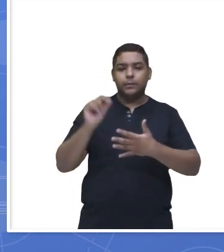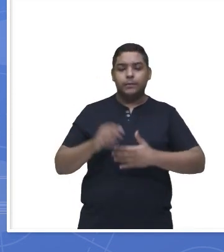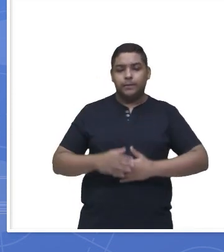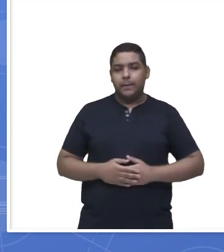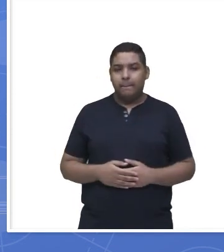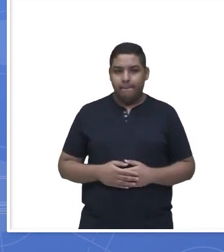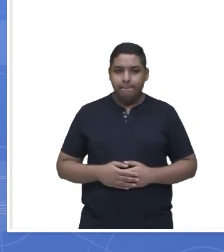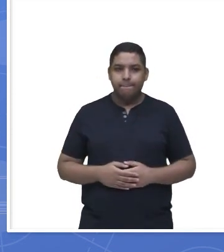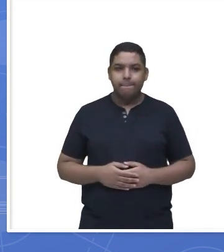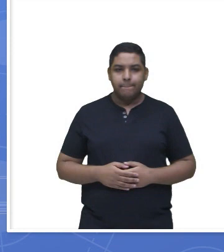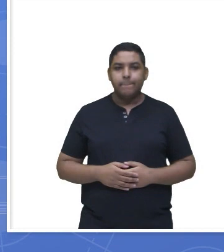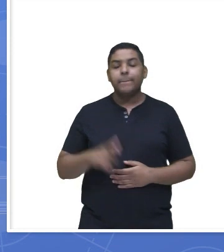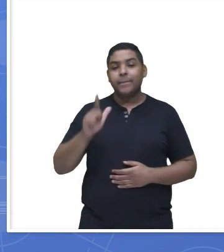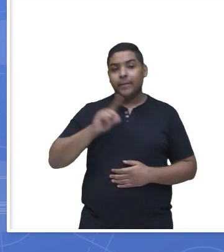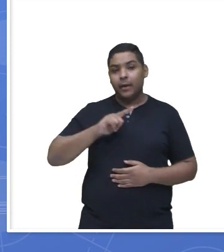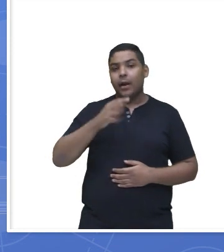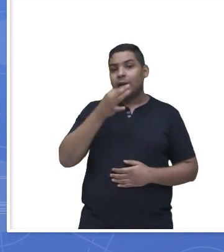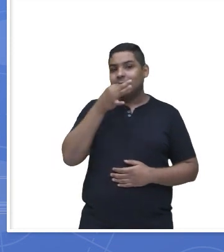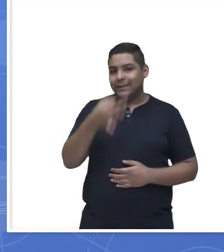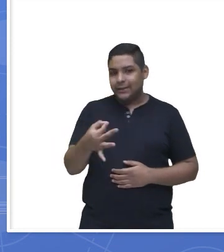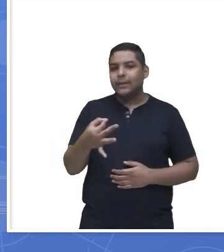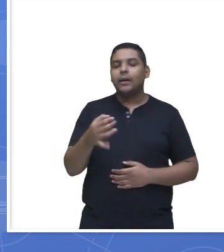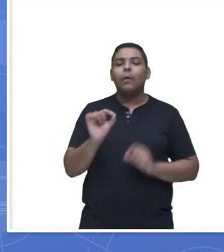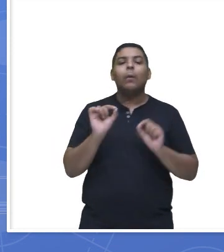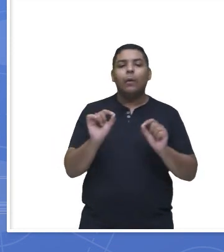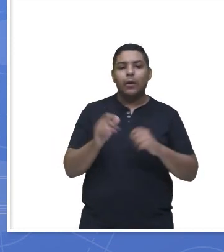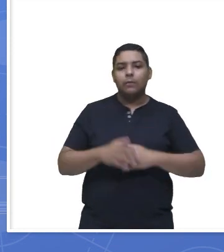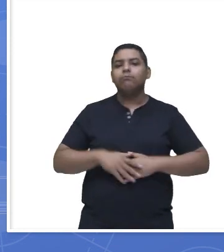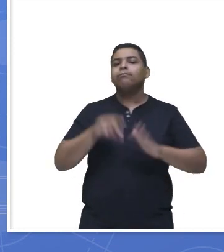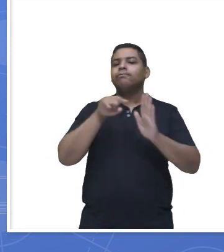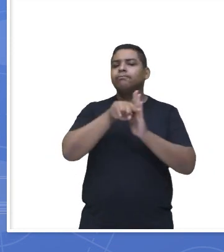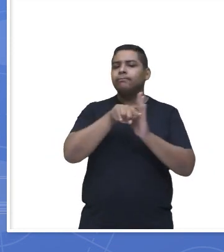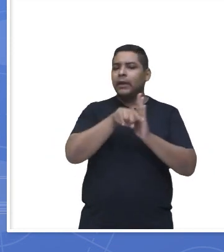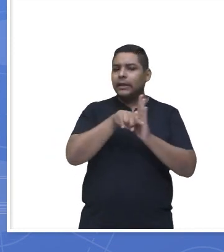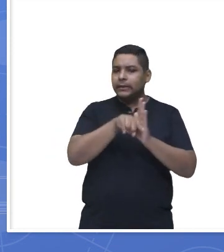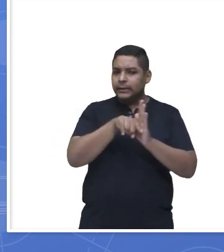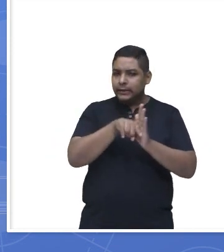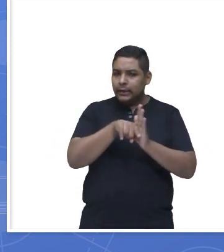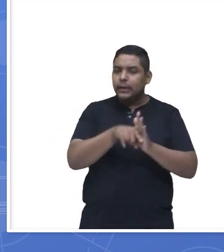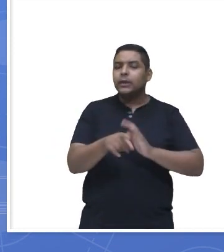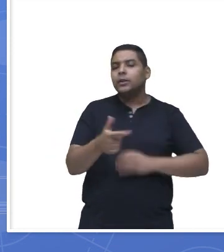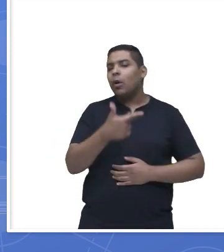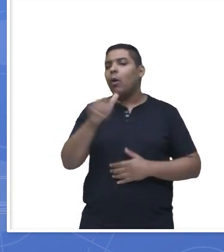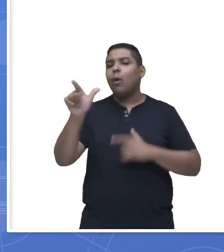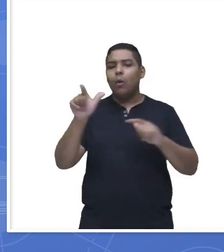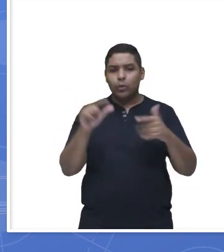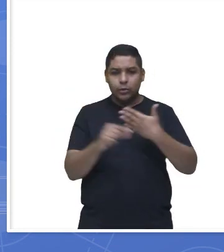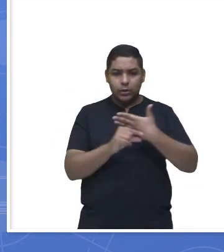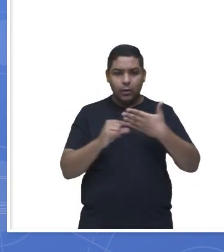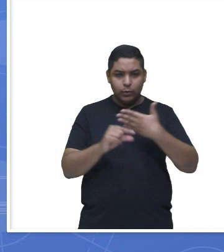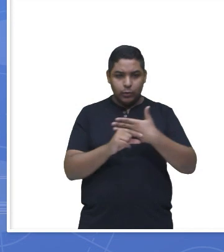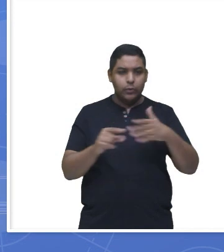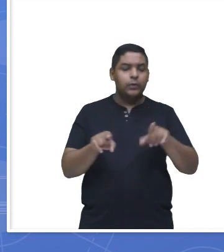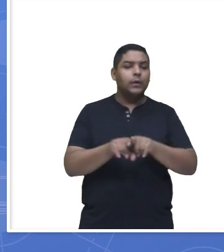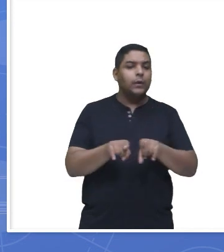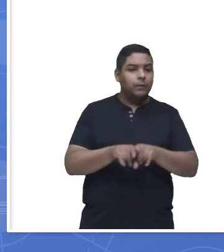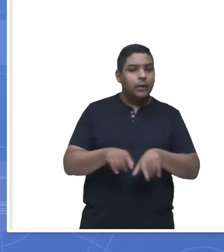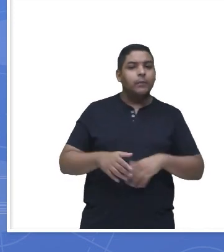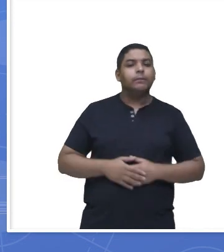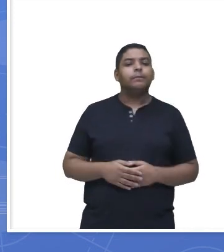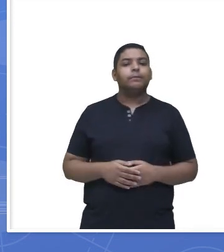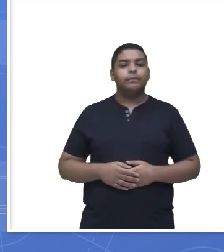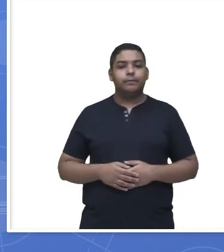a dica do Aula em Casa para que você pesquise também sobre os outros autores apresentados. Por exemplo, nós temos aí,